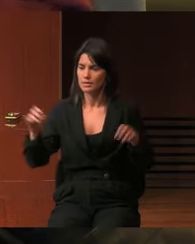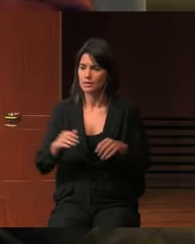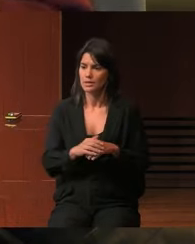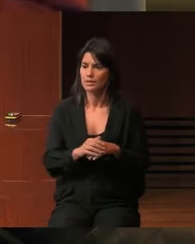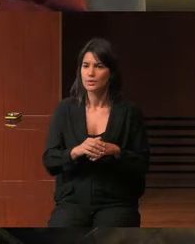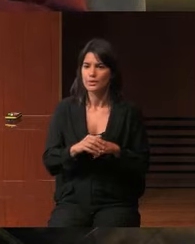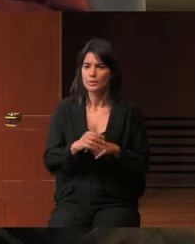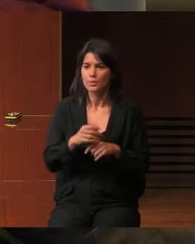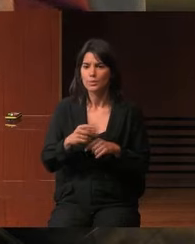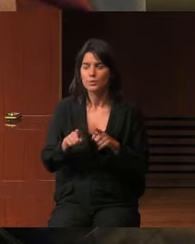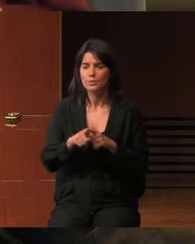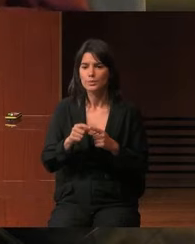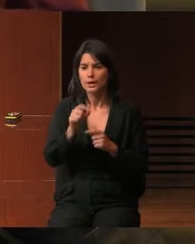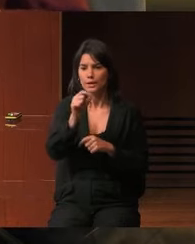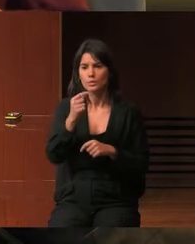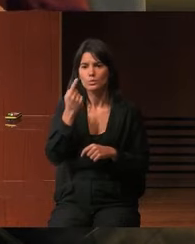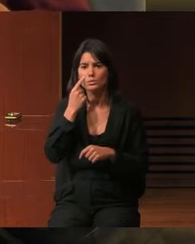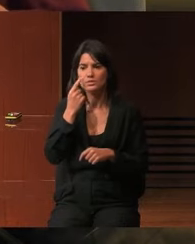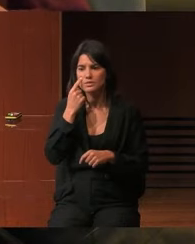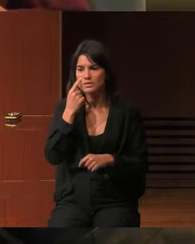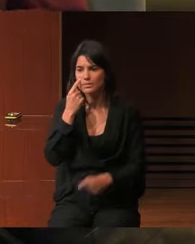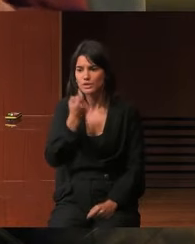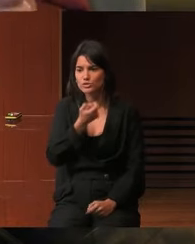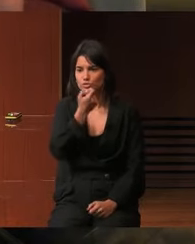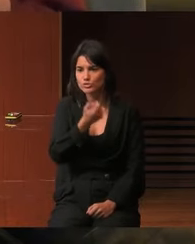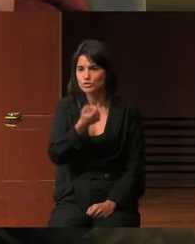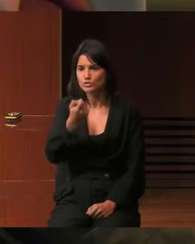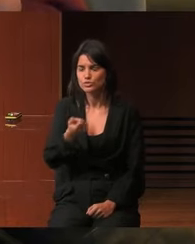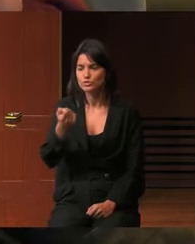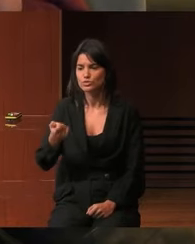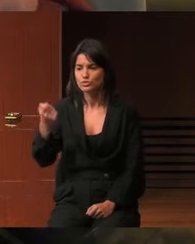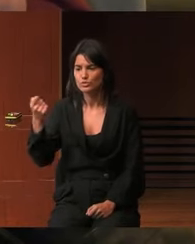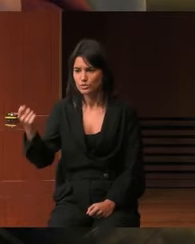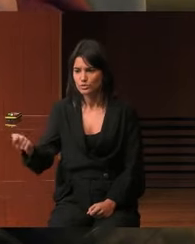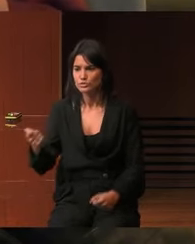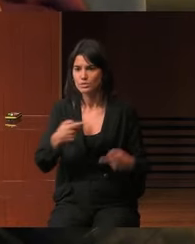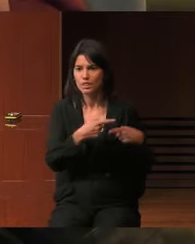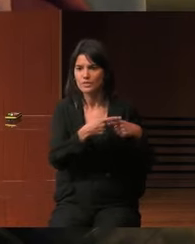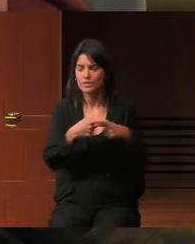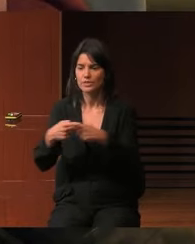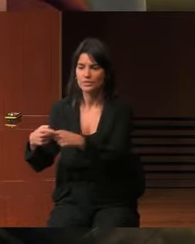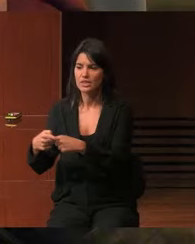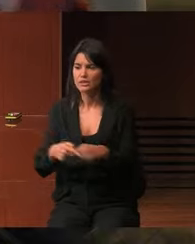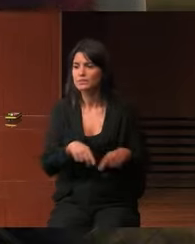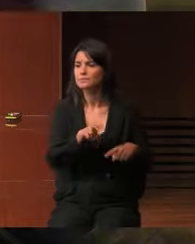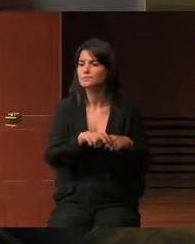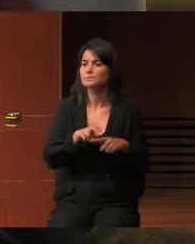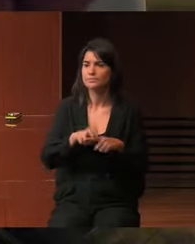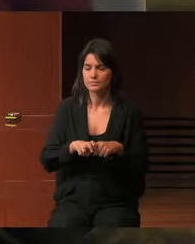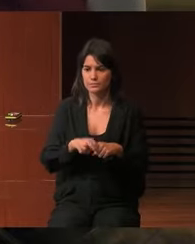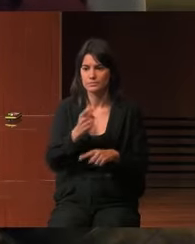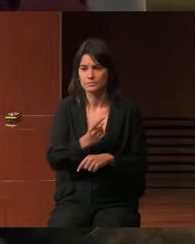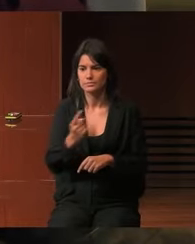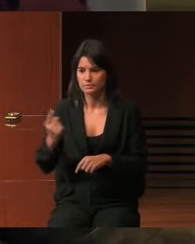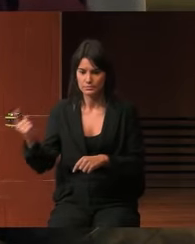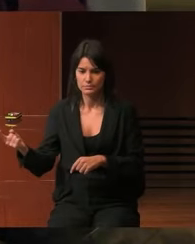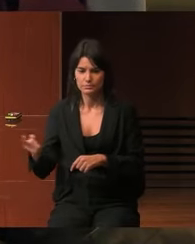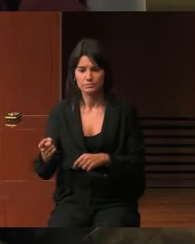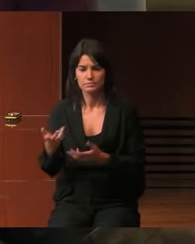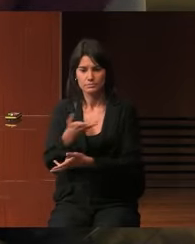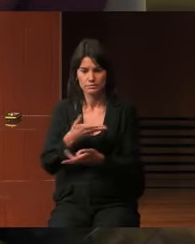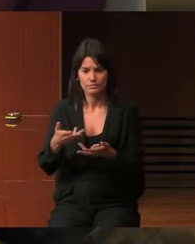Tirinhas fininhas de conhecimento que cada um espartilhado, que cada disciplina